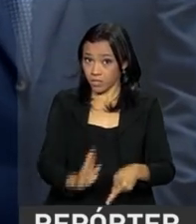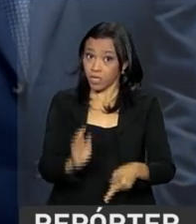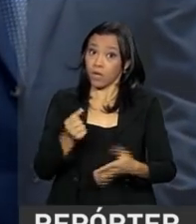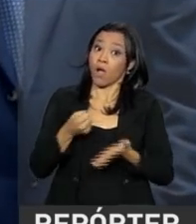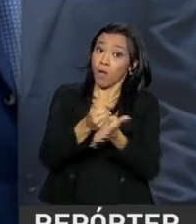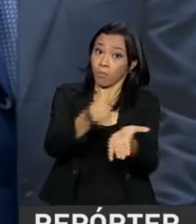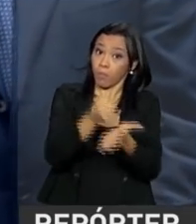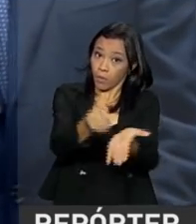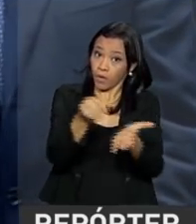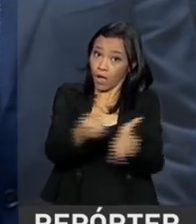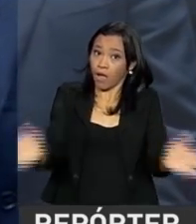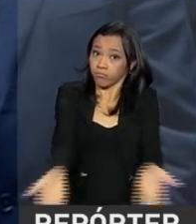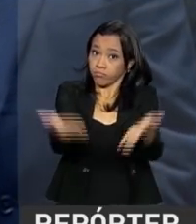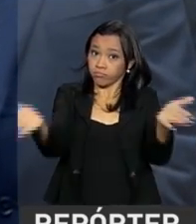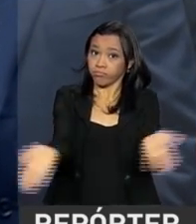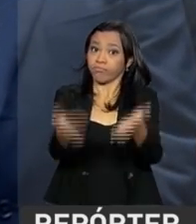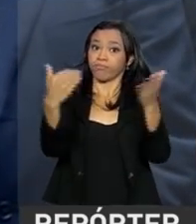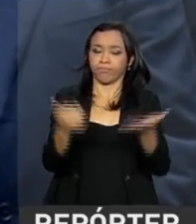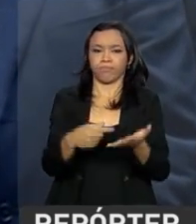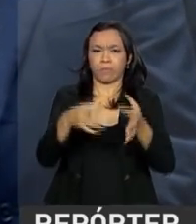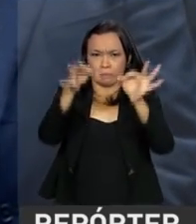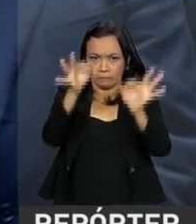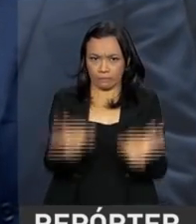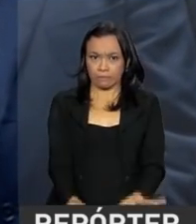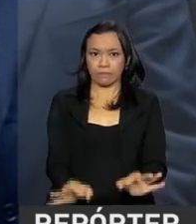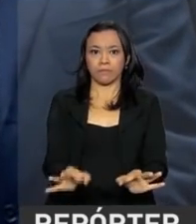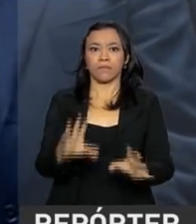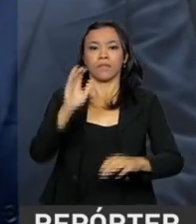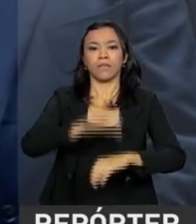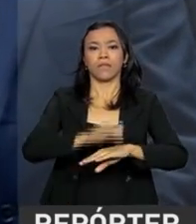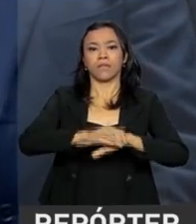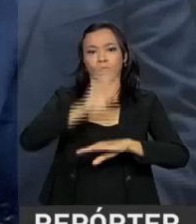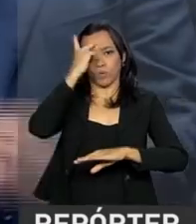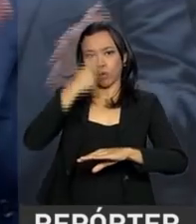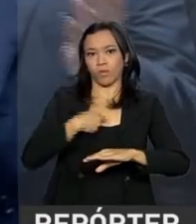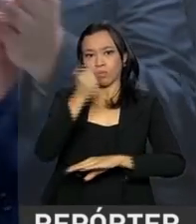união, a integridade e a independência do Brasil.